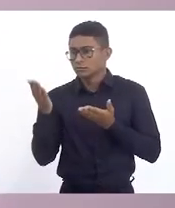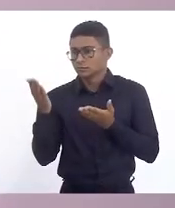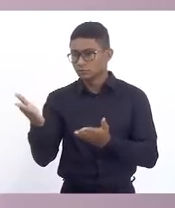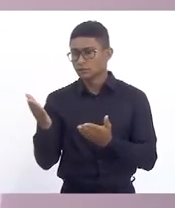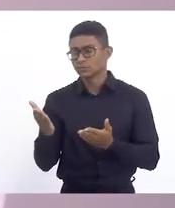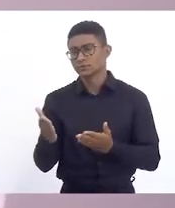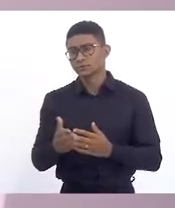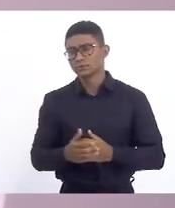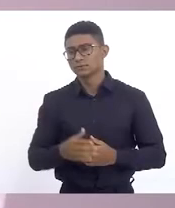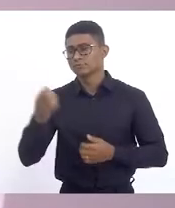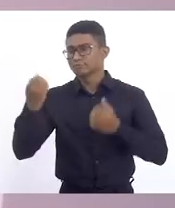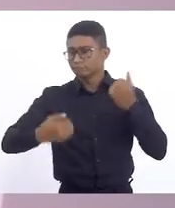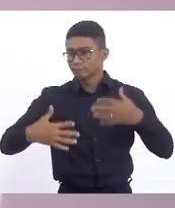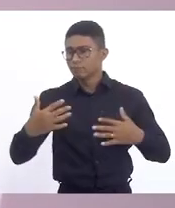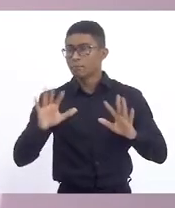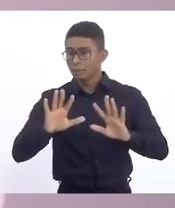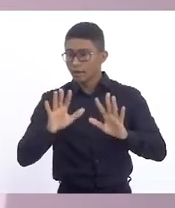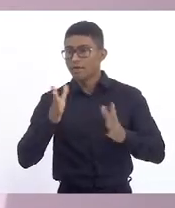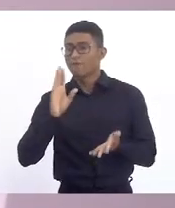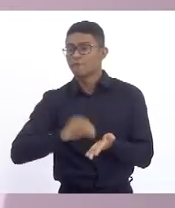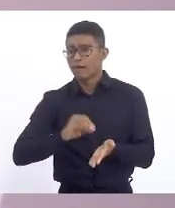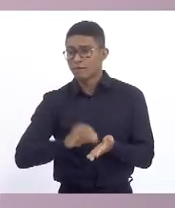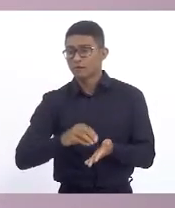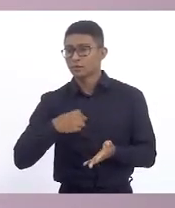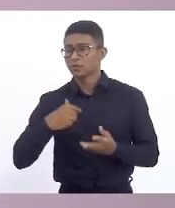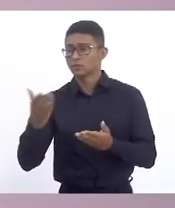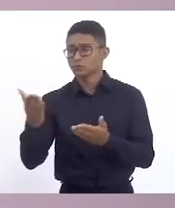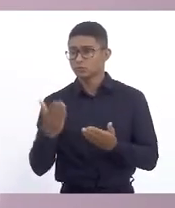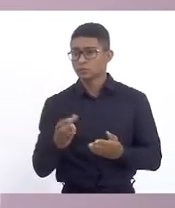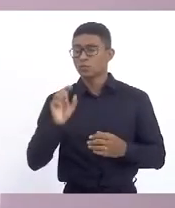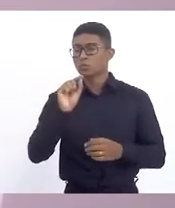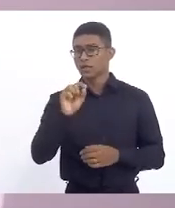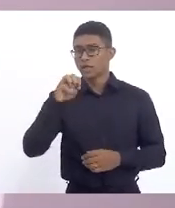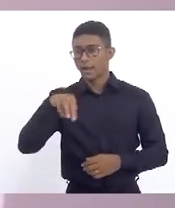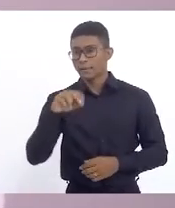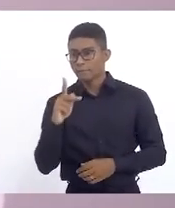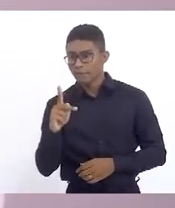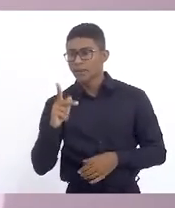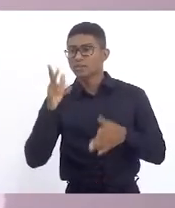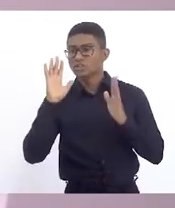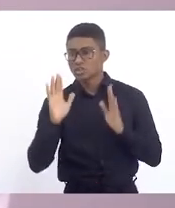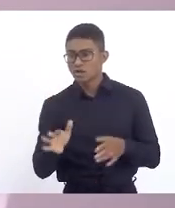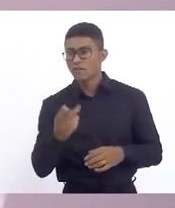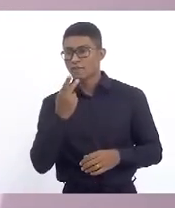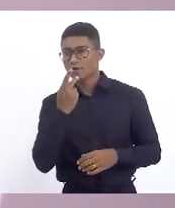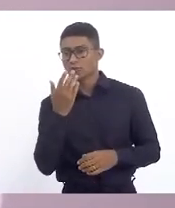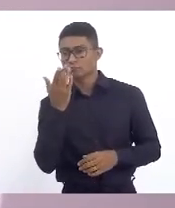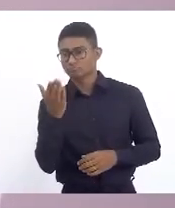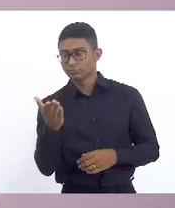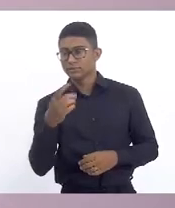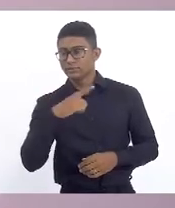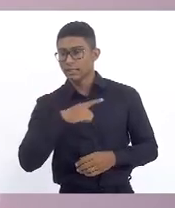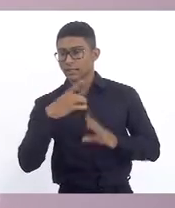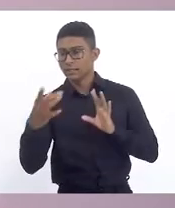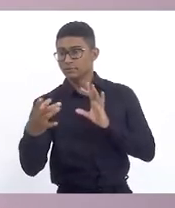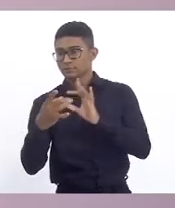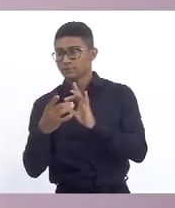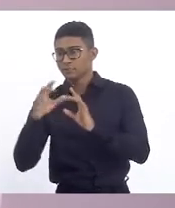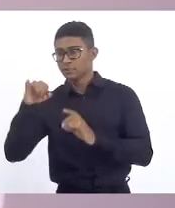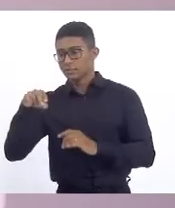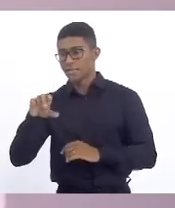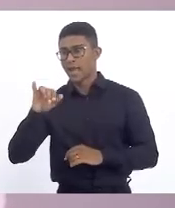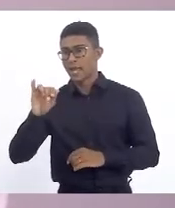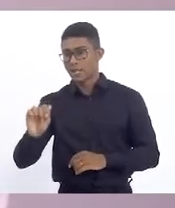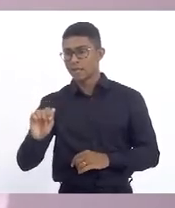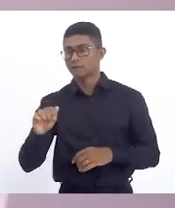nobre companheiro, que eu gostaria de ouvir ainda, já que o Ministério Público foi citado pelo INEA, da parceria que tem com a INEA, eu gostaria de